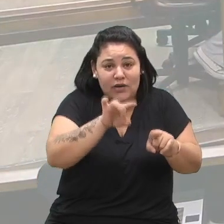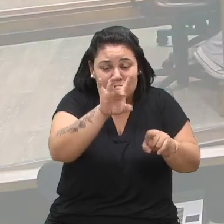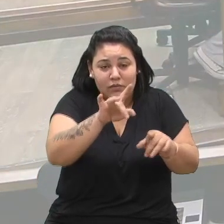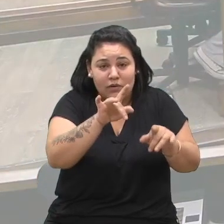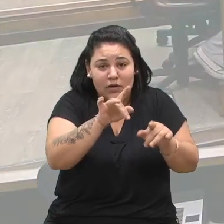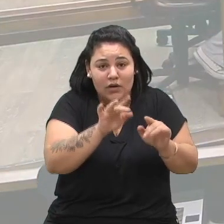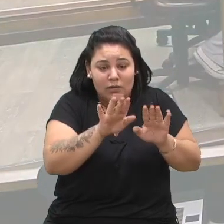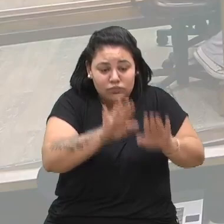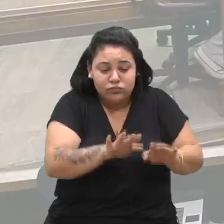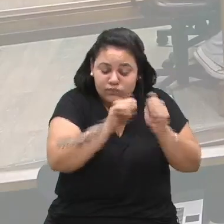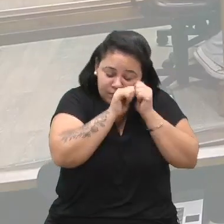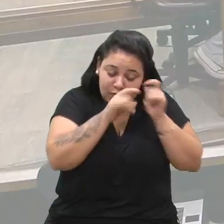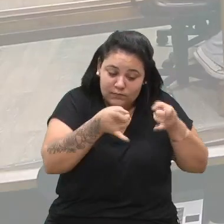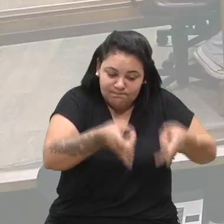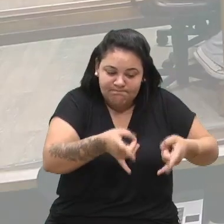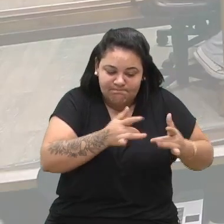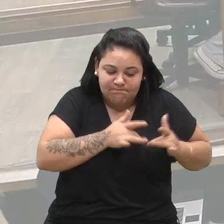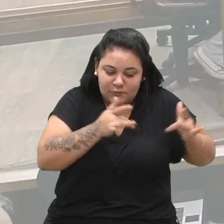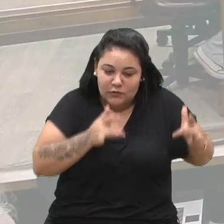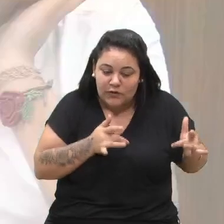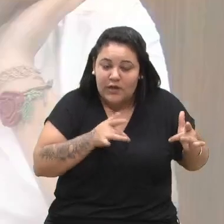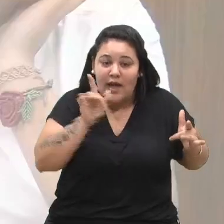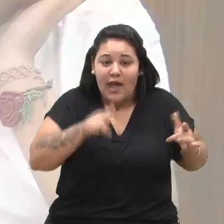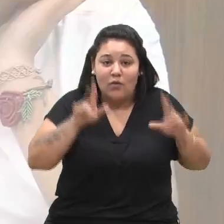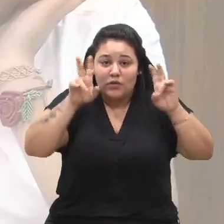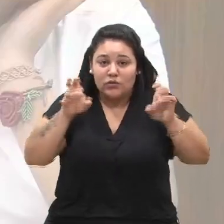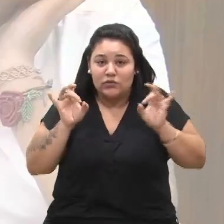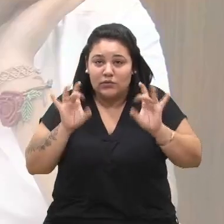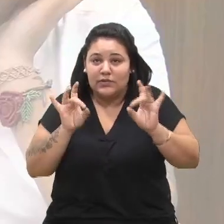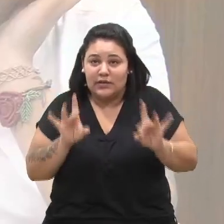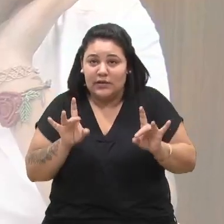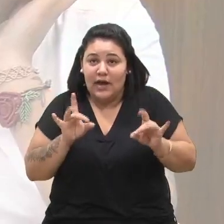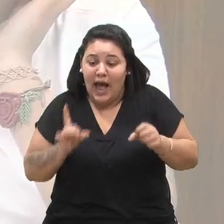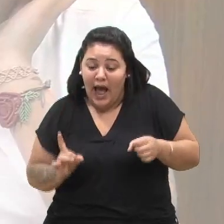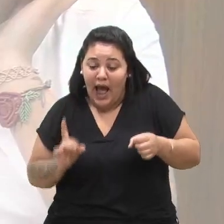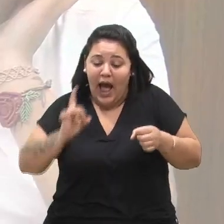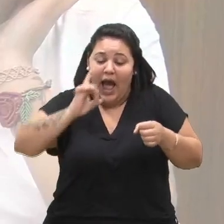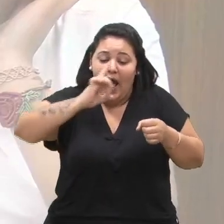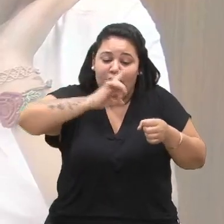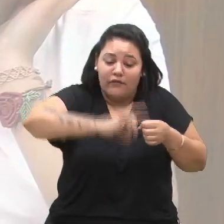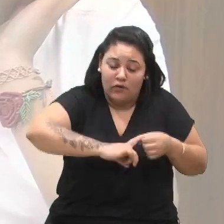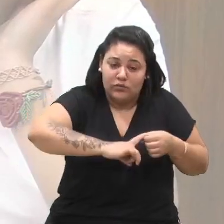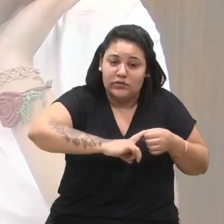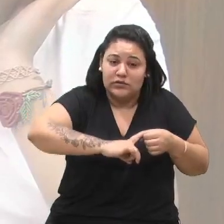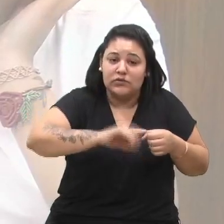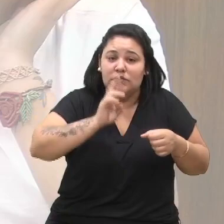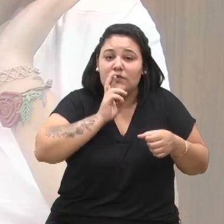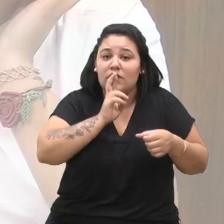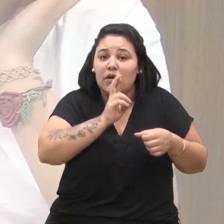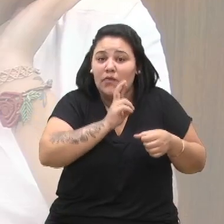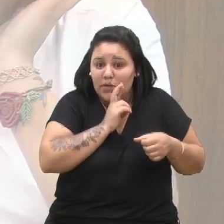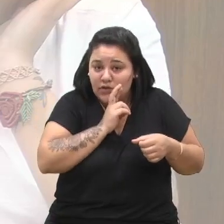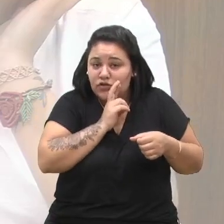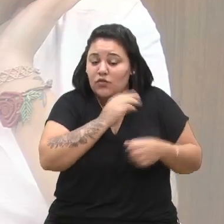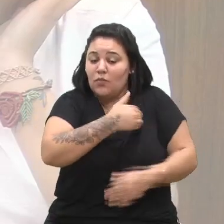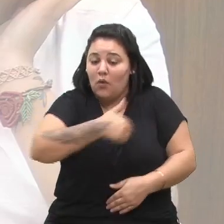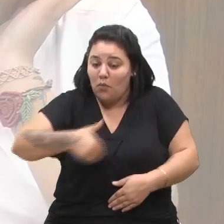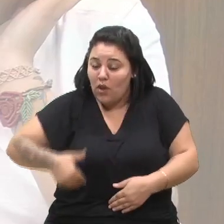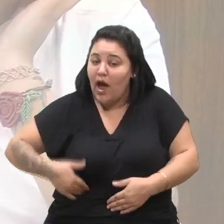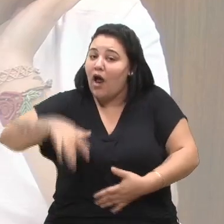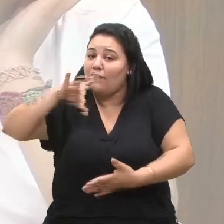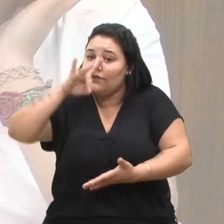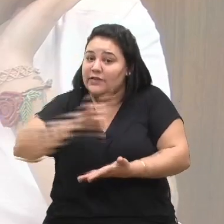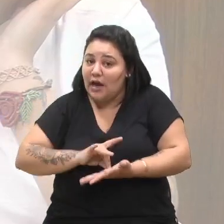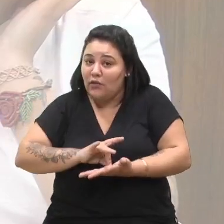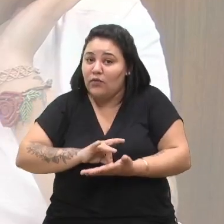solidária, é um tema que nós levantamos aí no mandato, a retomada de um restaurante popular efetivo, em que as pessoas